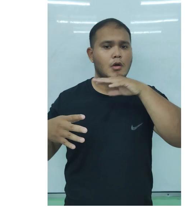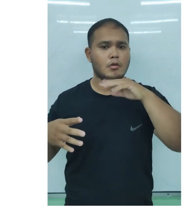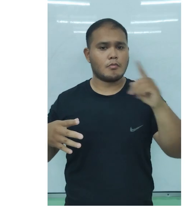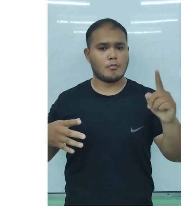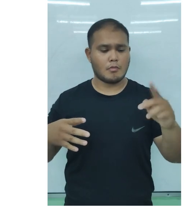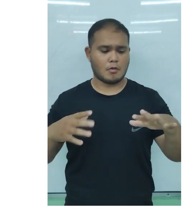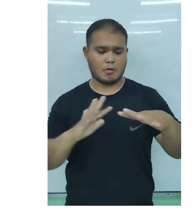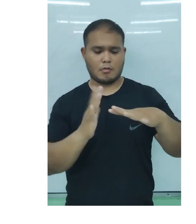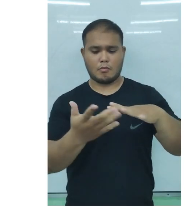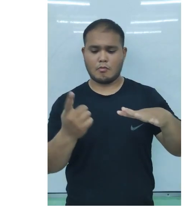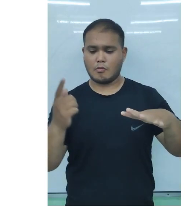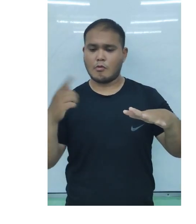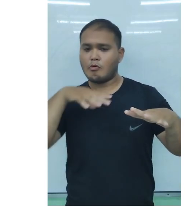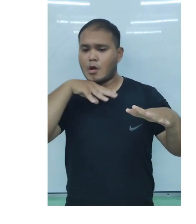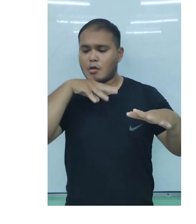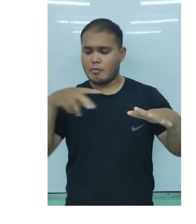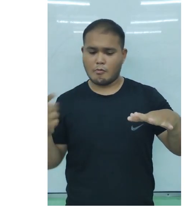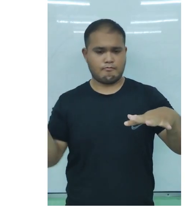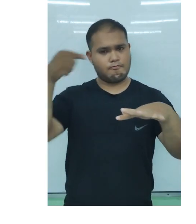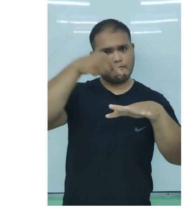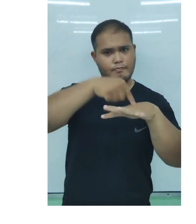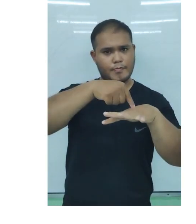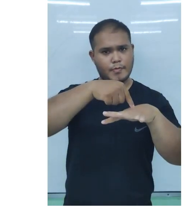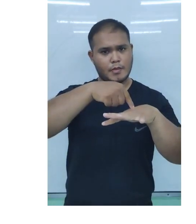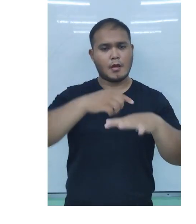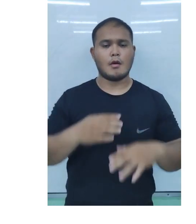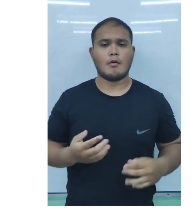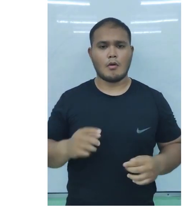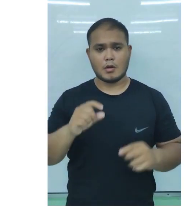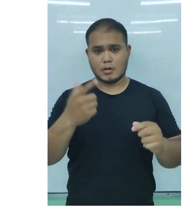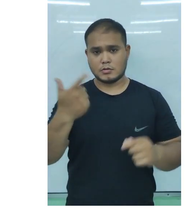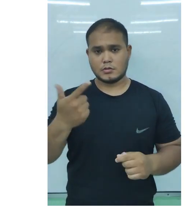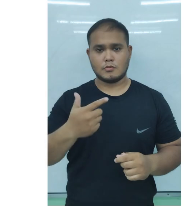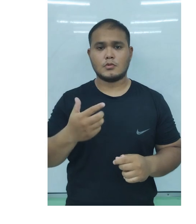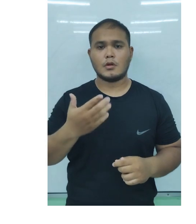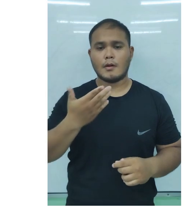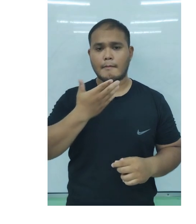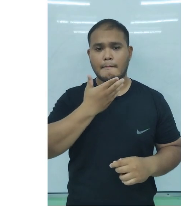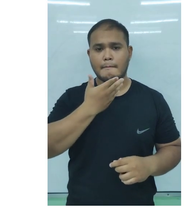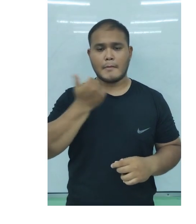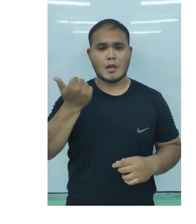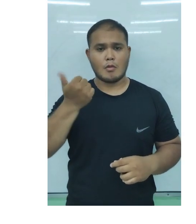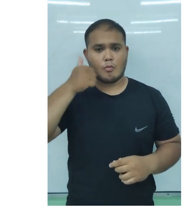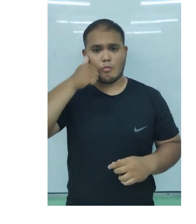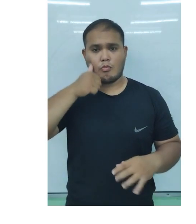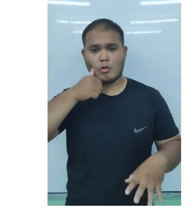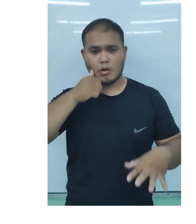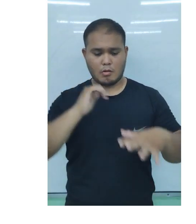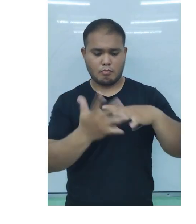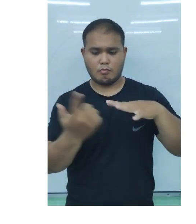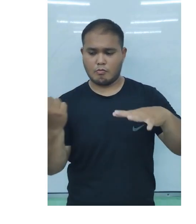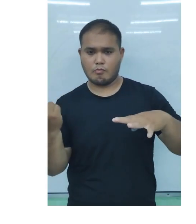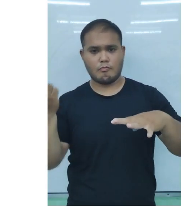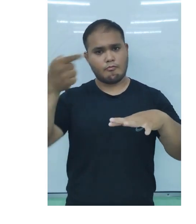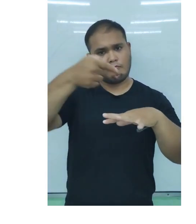Essa primeira frase aqui que nós estávamos vendo, ela significa os melhores rapazes estão